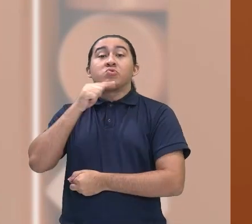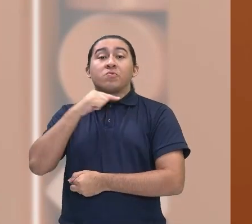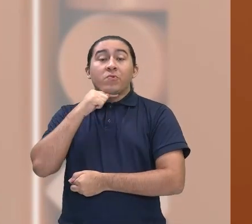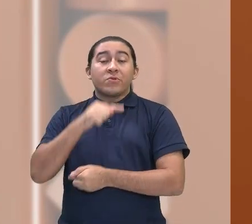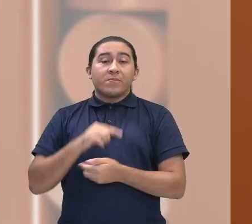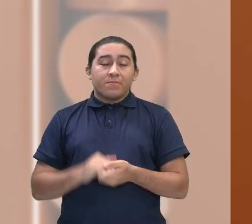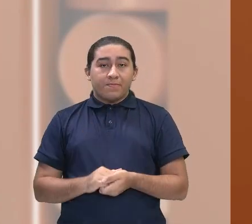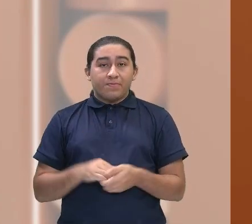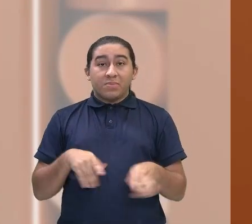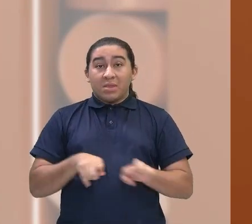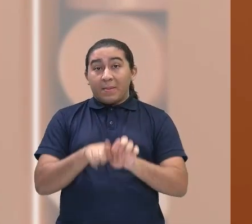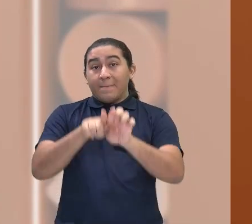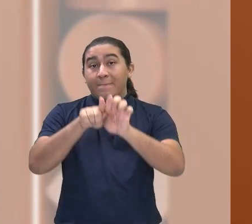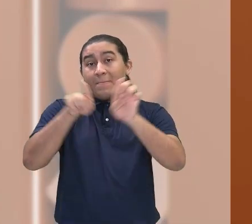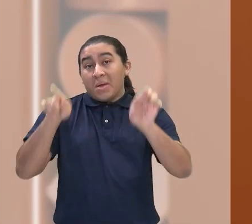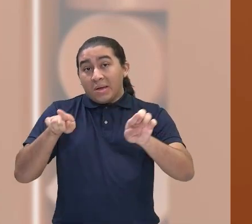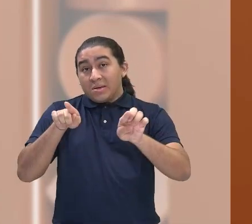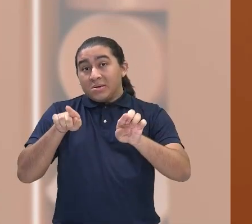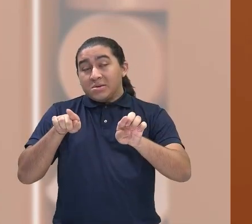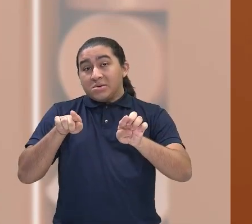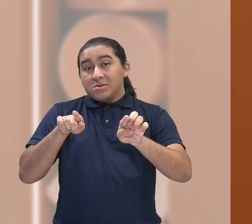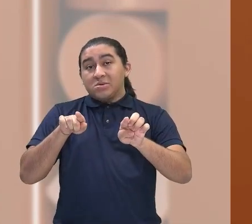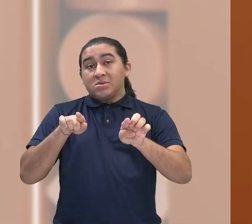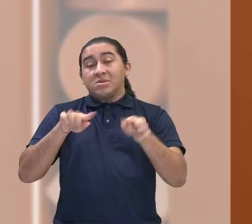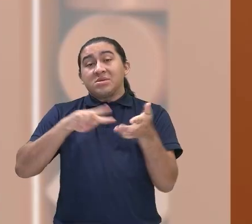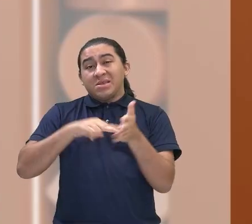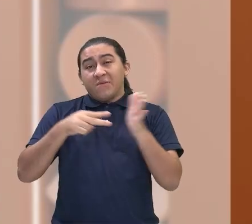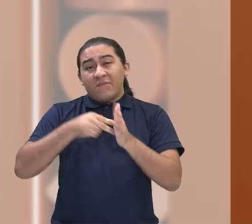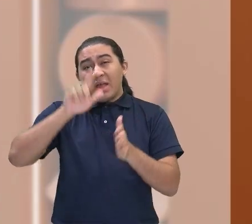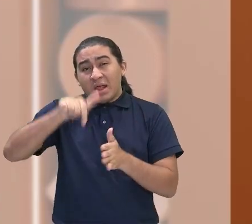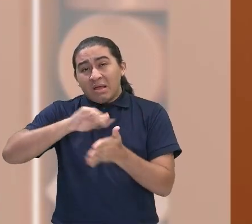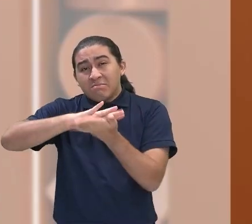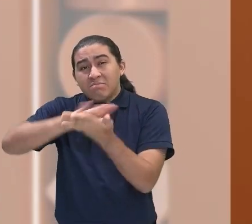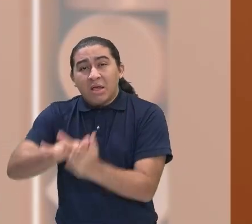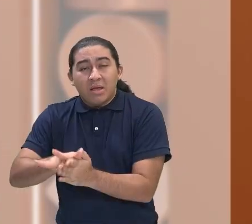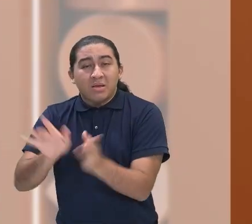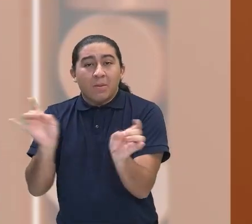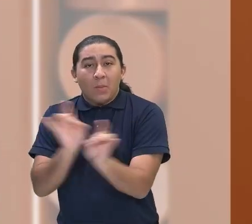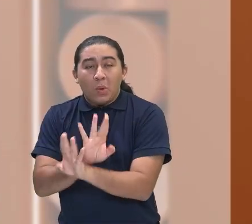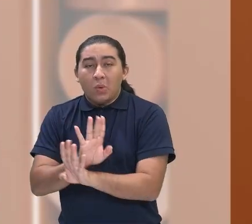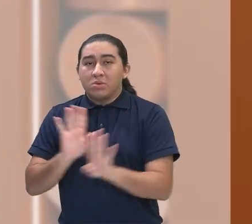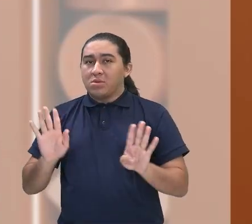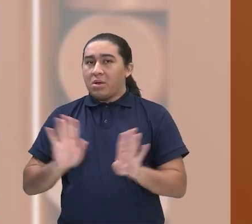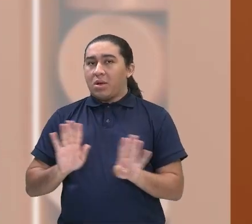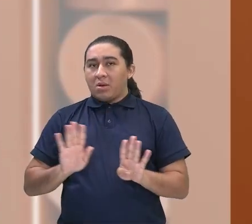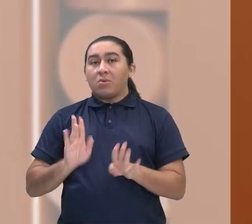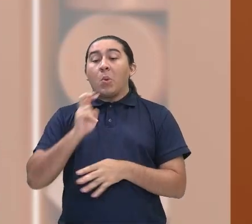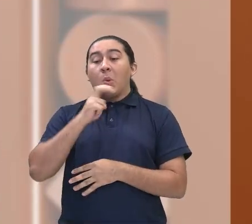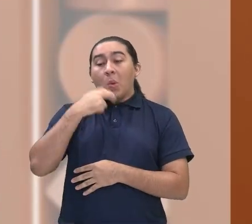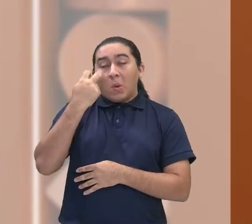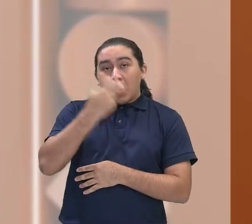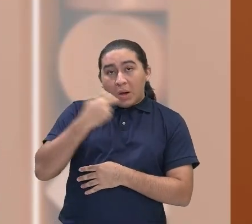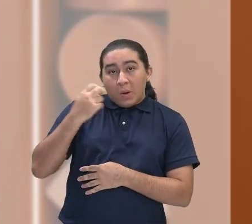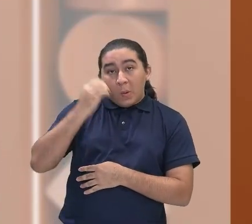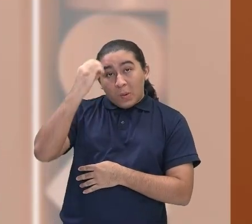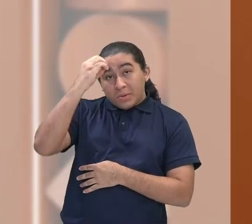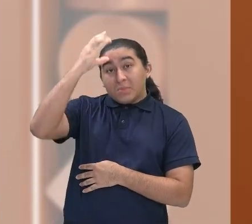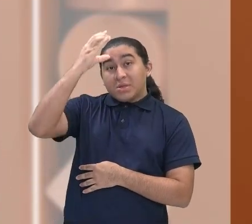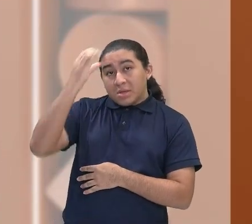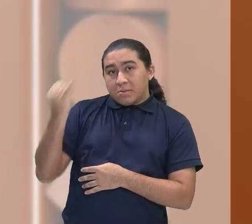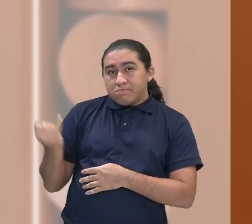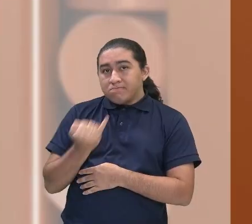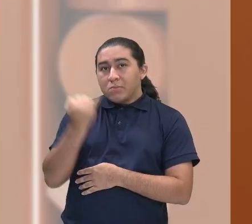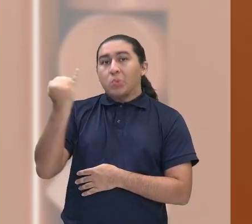Porém, isso não nega o conhecimento, né, oral, as histórias e justamente